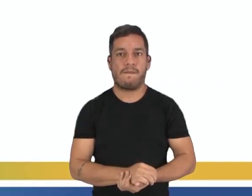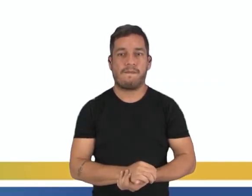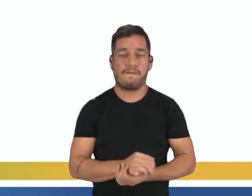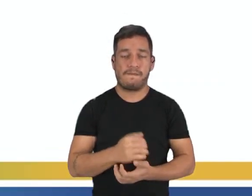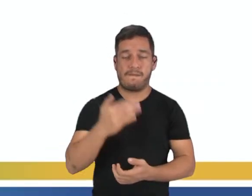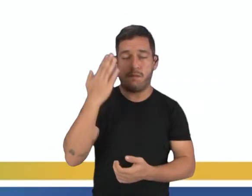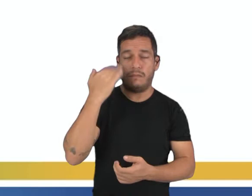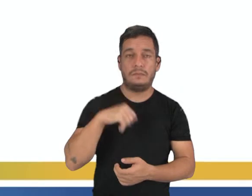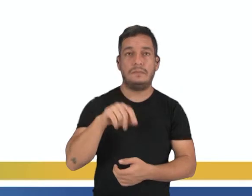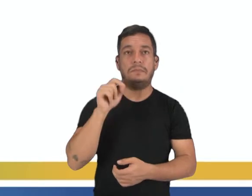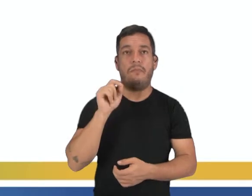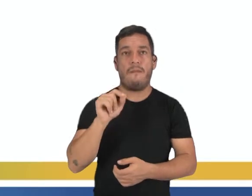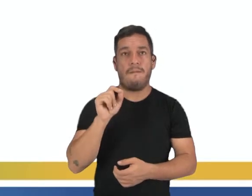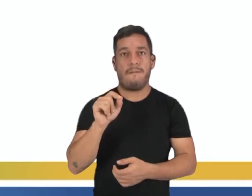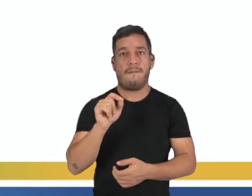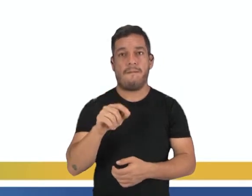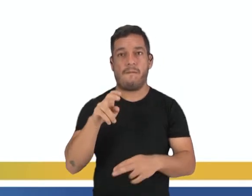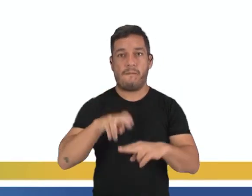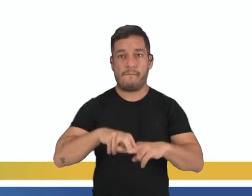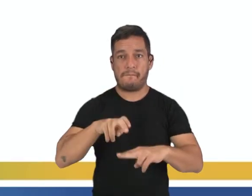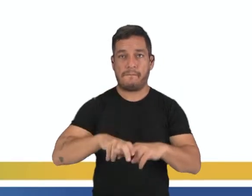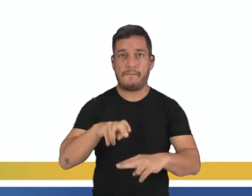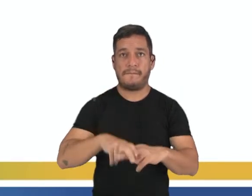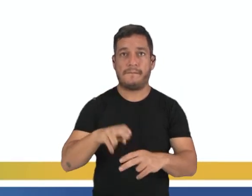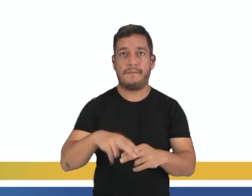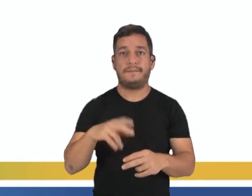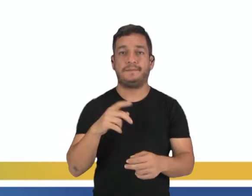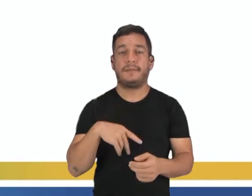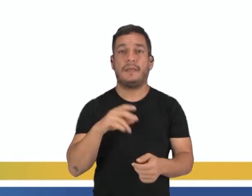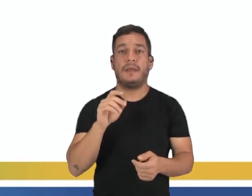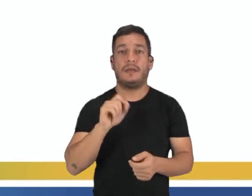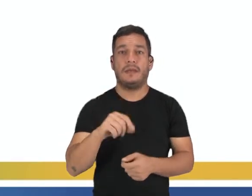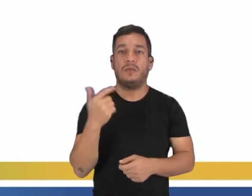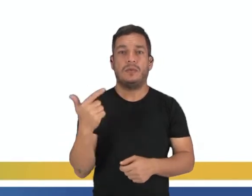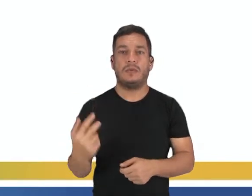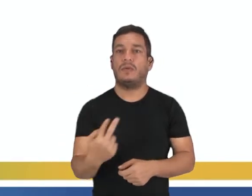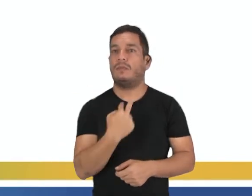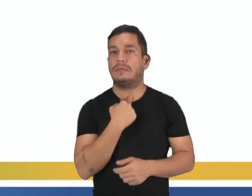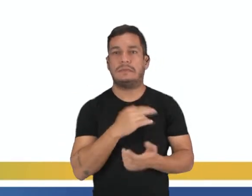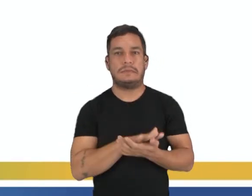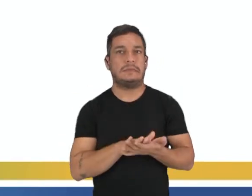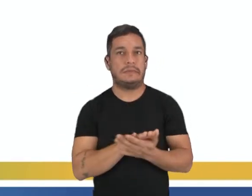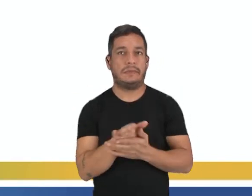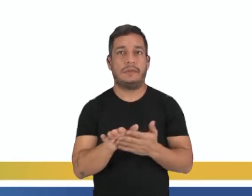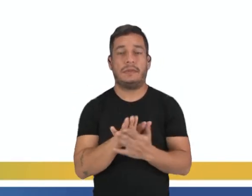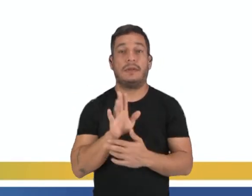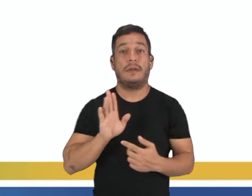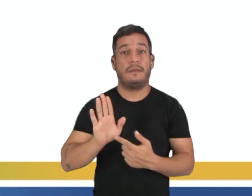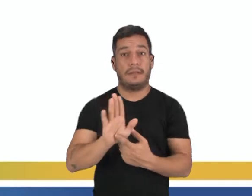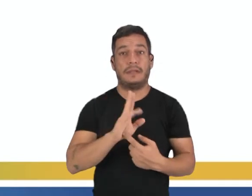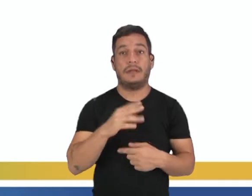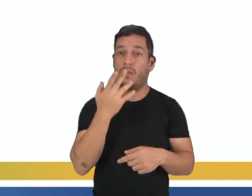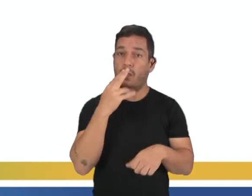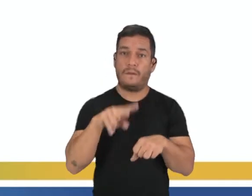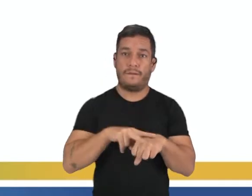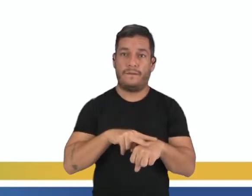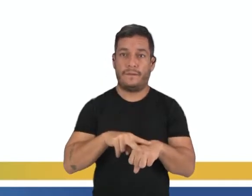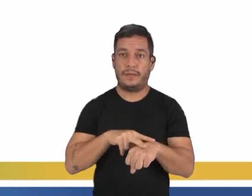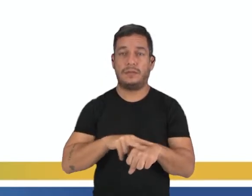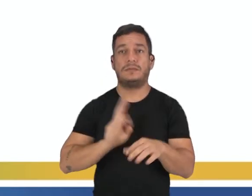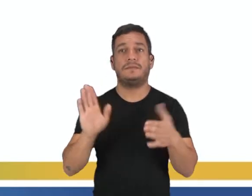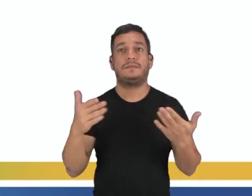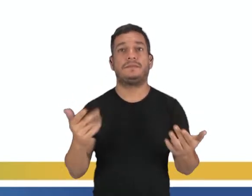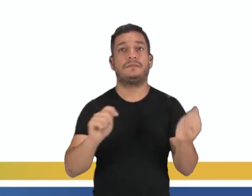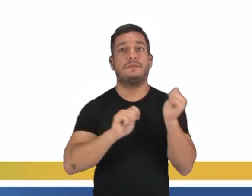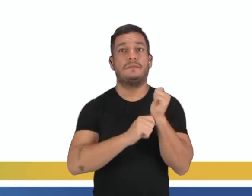Então, ó, sabendo, pessoal, que as cadeiras desocupadas estão indicadas em verde, qual